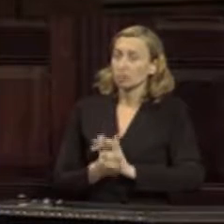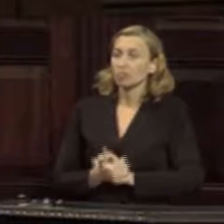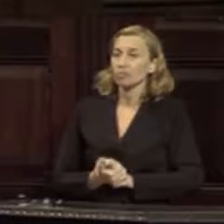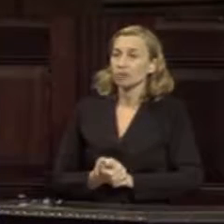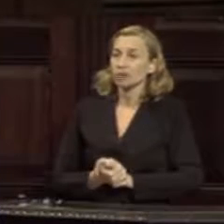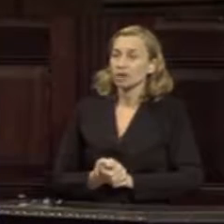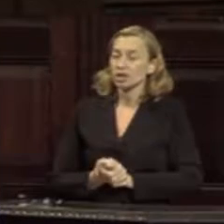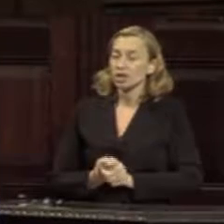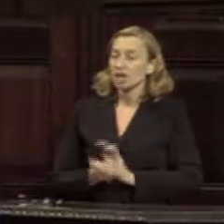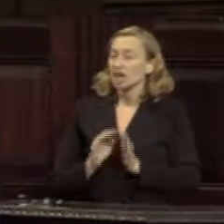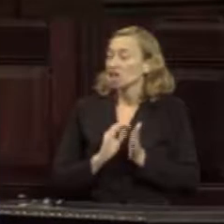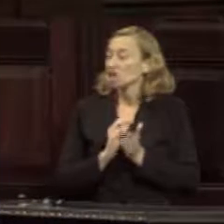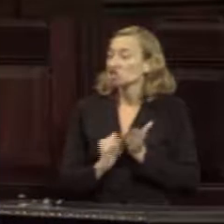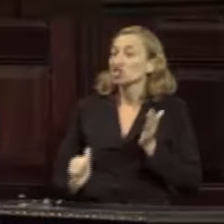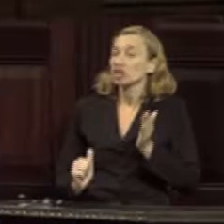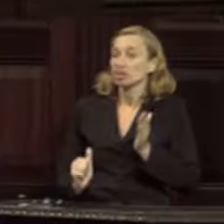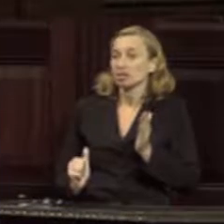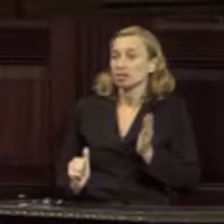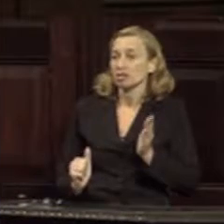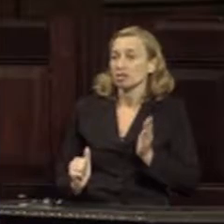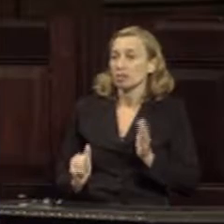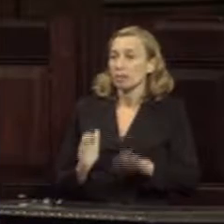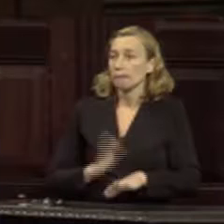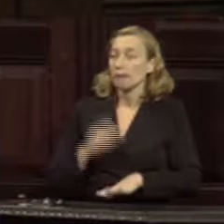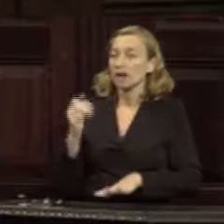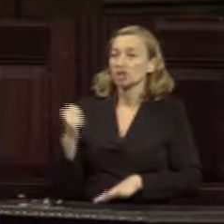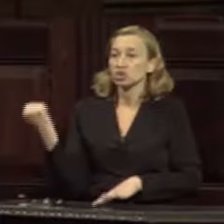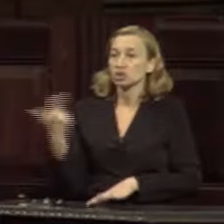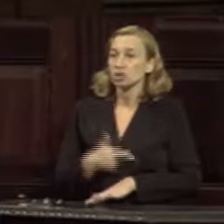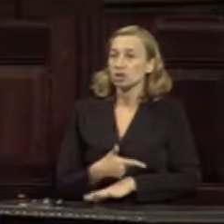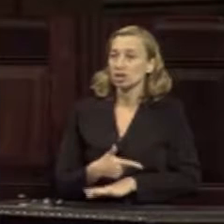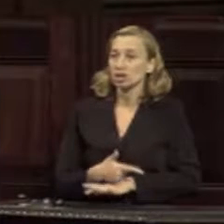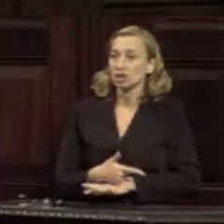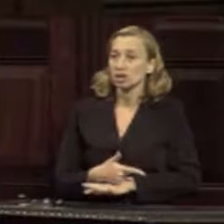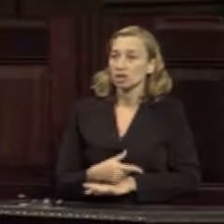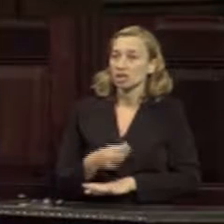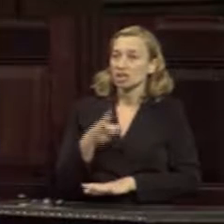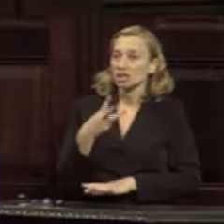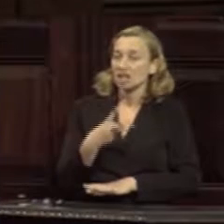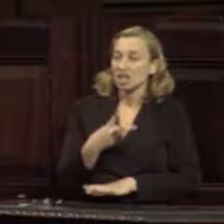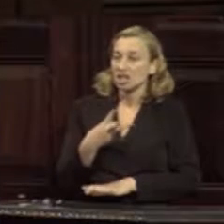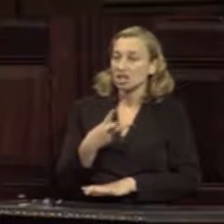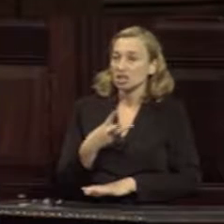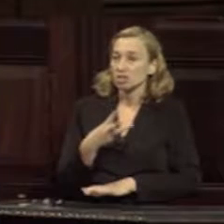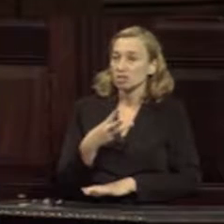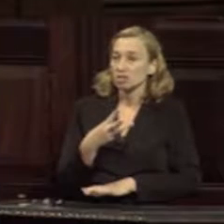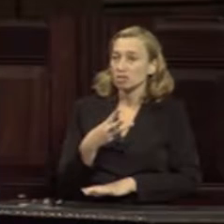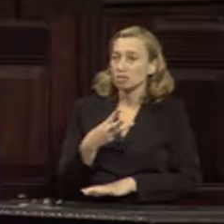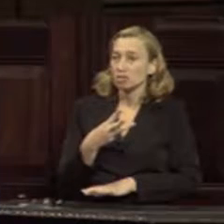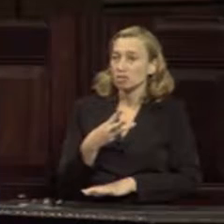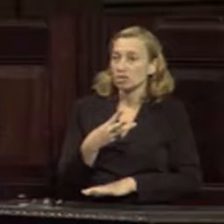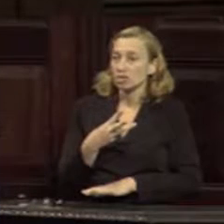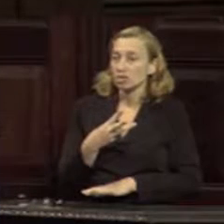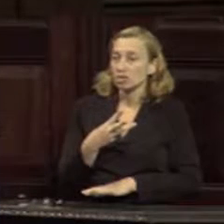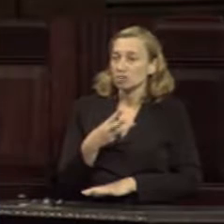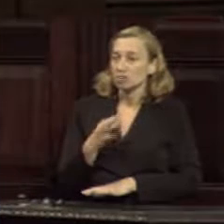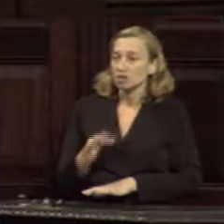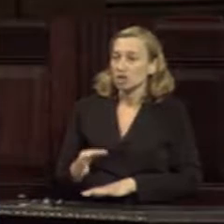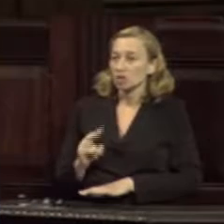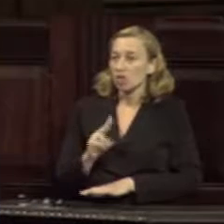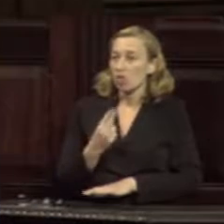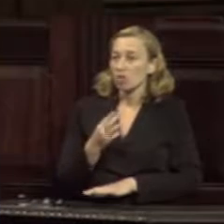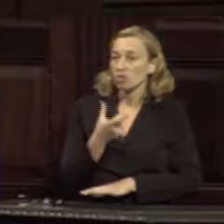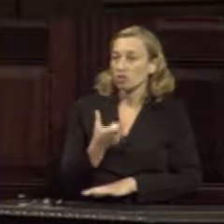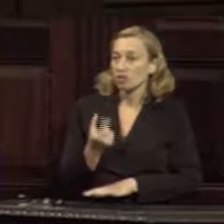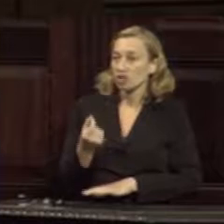ele tira muito mais do que essa diferença de 3 para 20, 17% do ICMS,